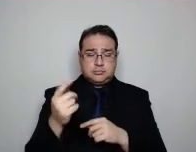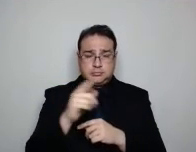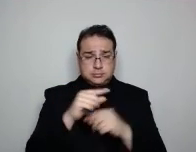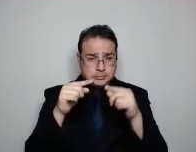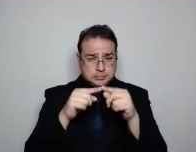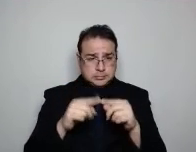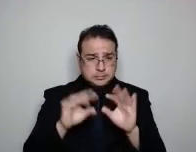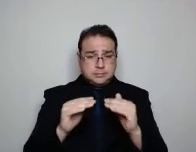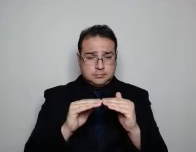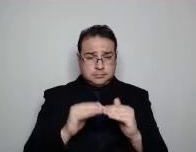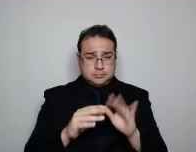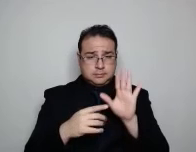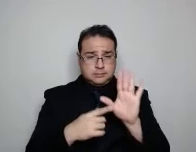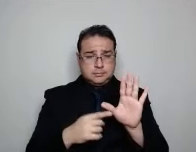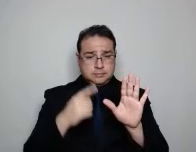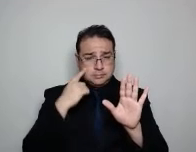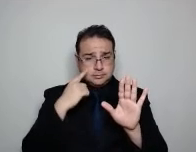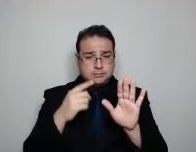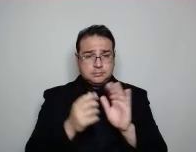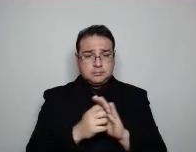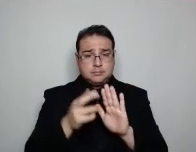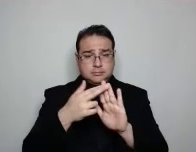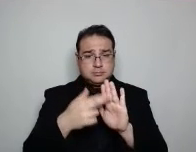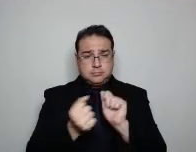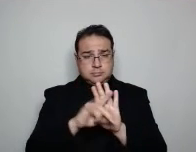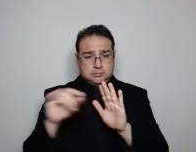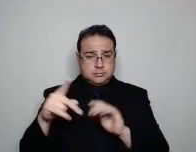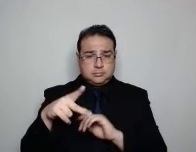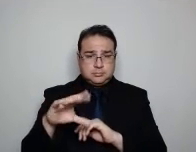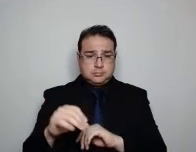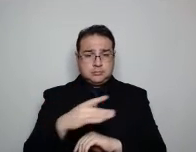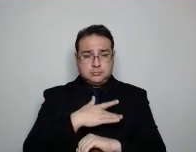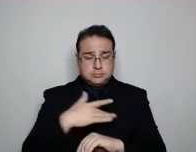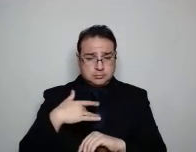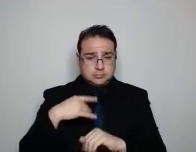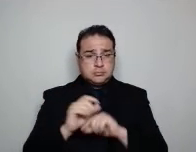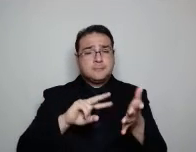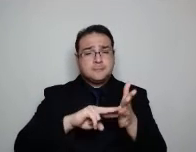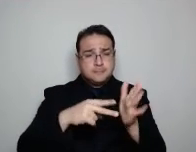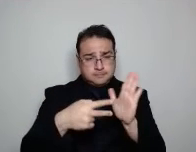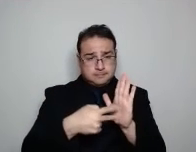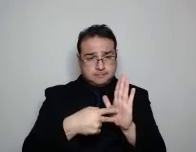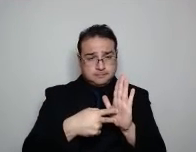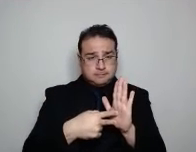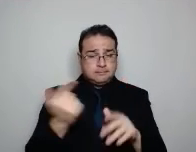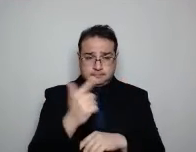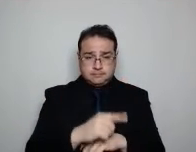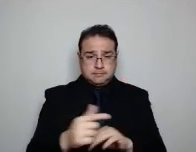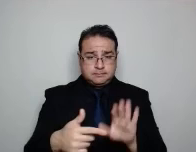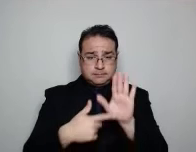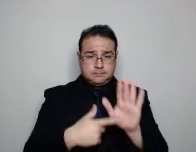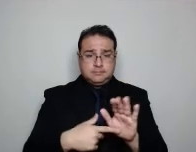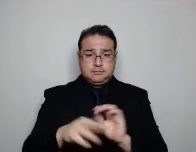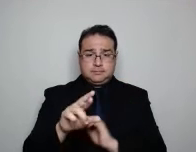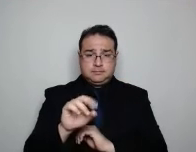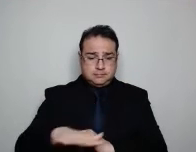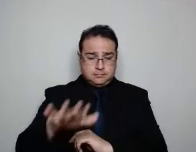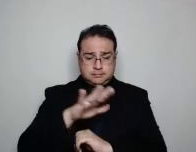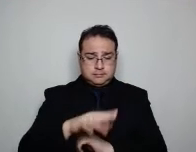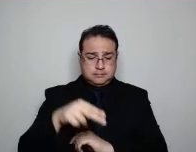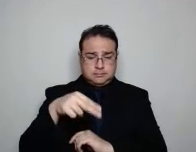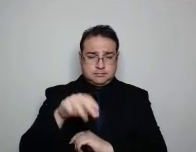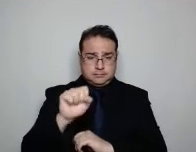que significa? Além de ela não estar exposta ao rol da ANS, porque a ANS foi criada nos anos 2000 e ela é